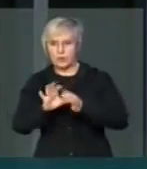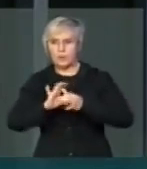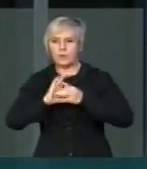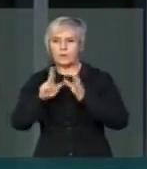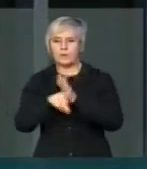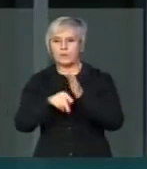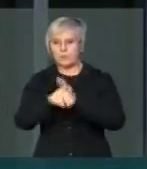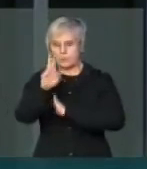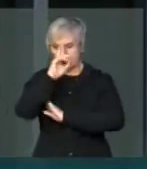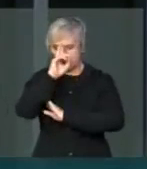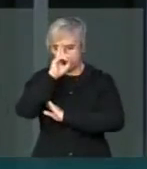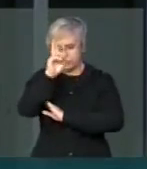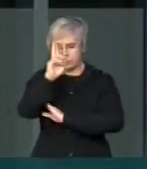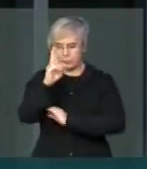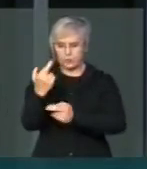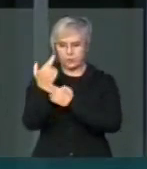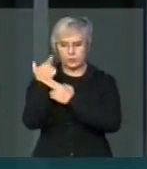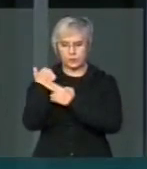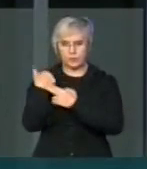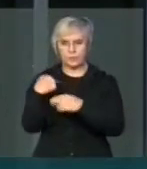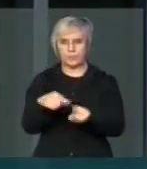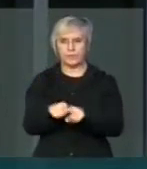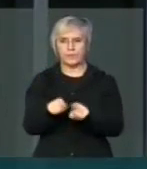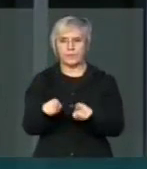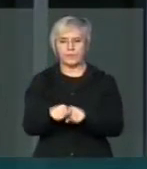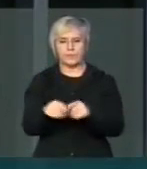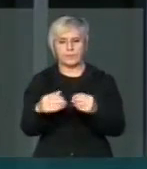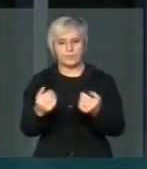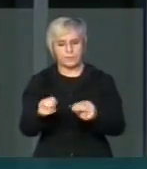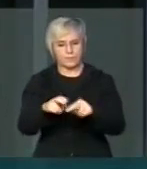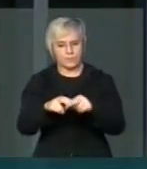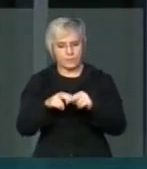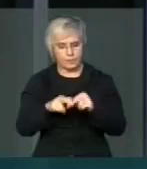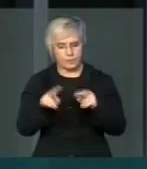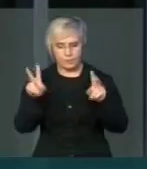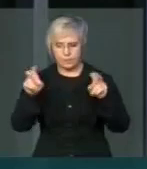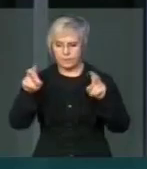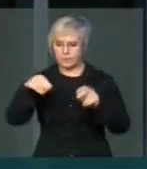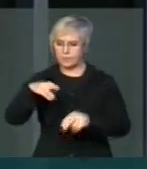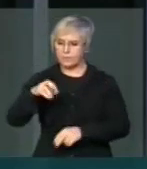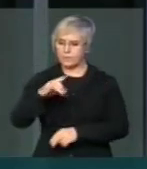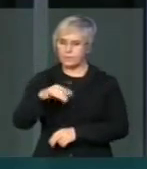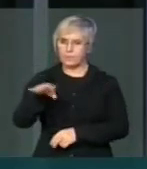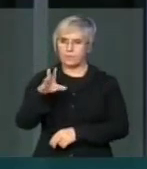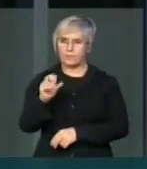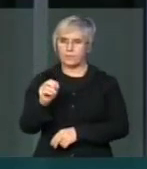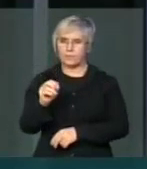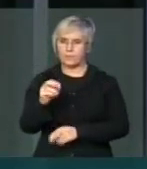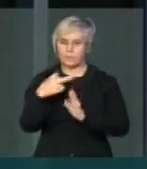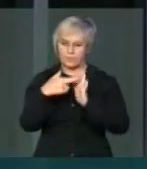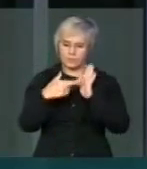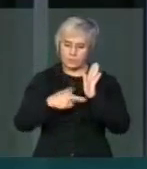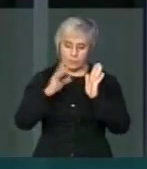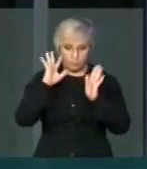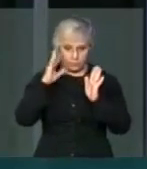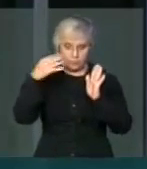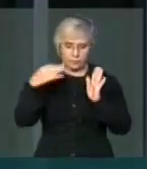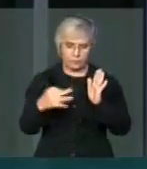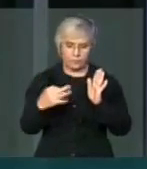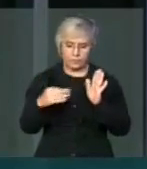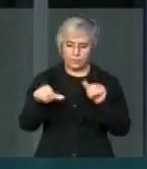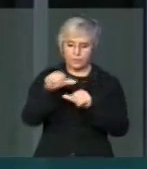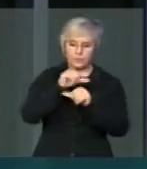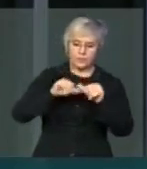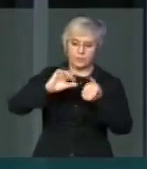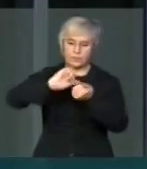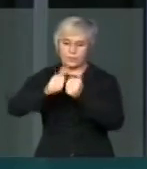autoridade internacional competente. Note-se, pois, que a despeito do mérito do rito estabelecido, há pequena alteração a